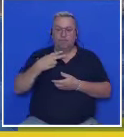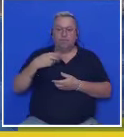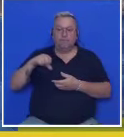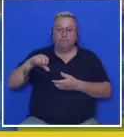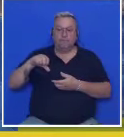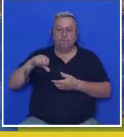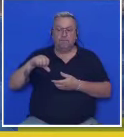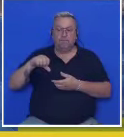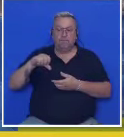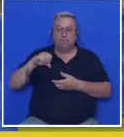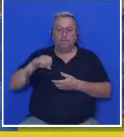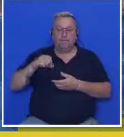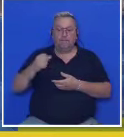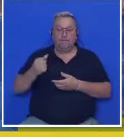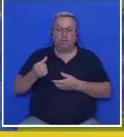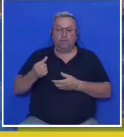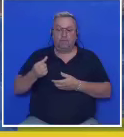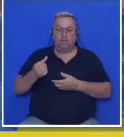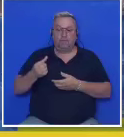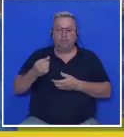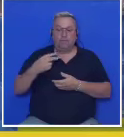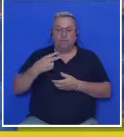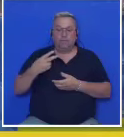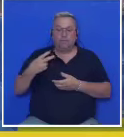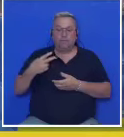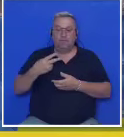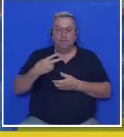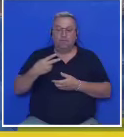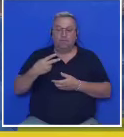23, 29, 06,